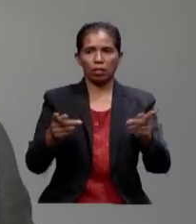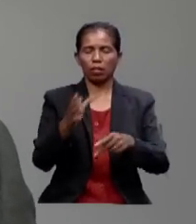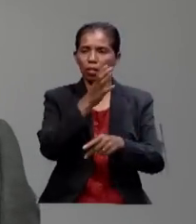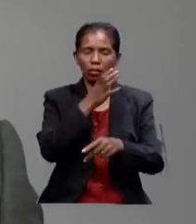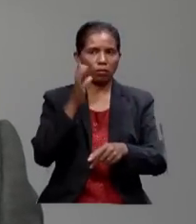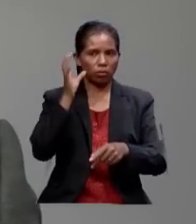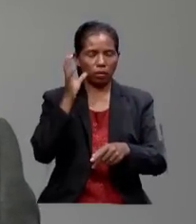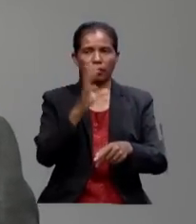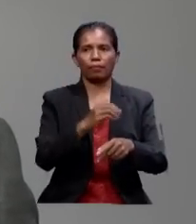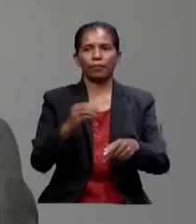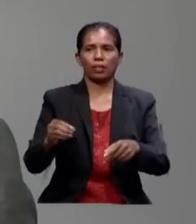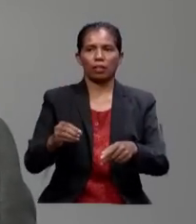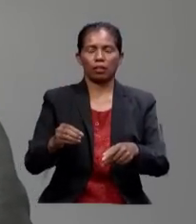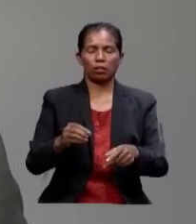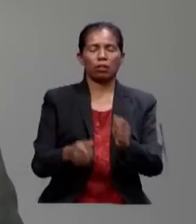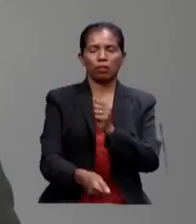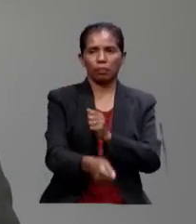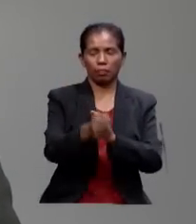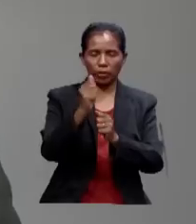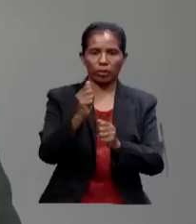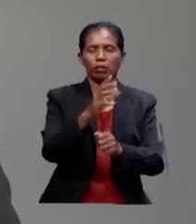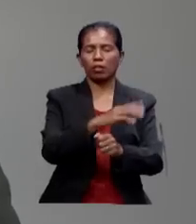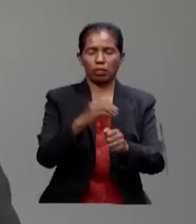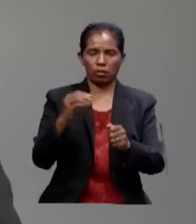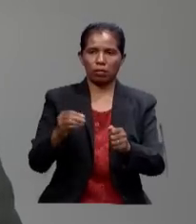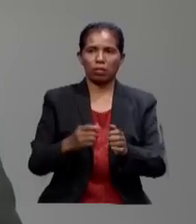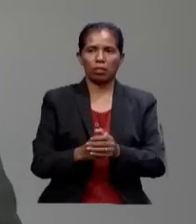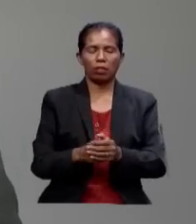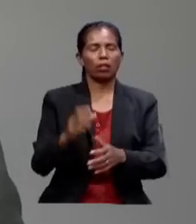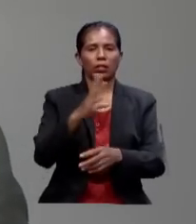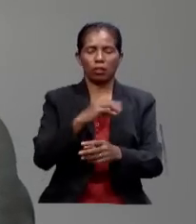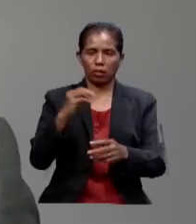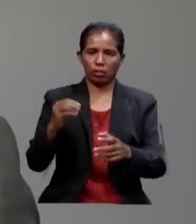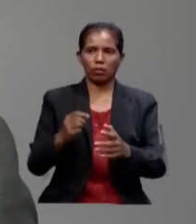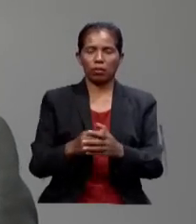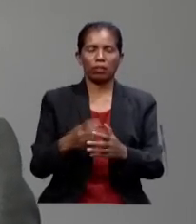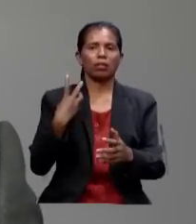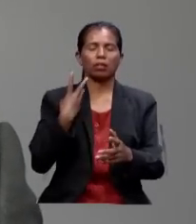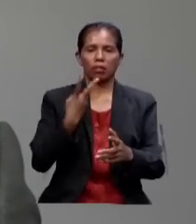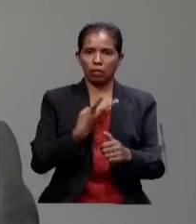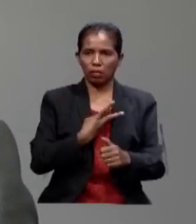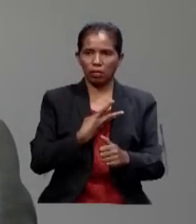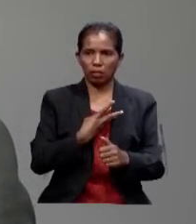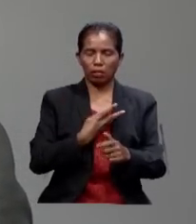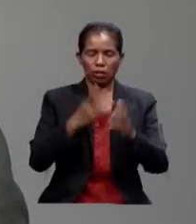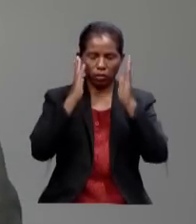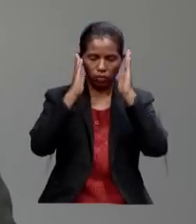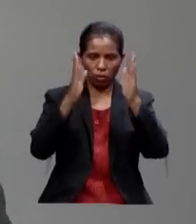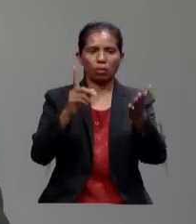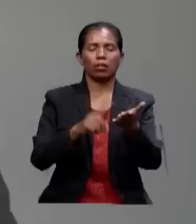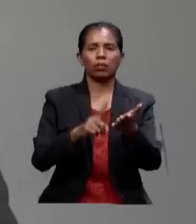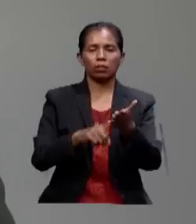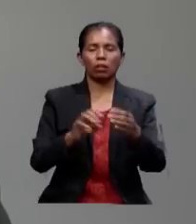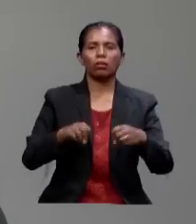agricultura, pescas, nós pecuária e nós vita focamos na discussão em cima